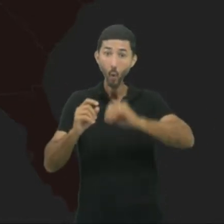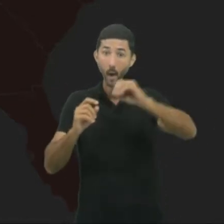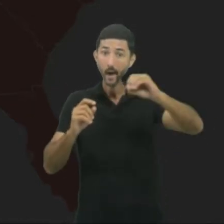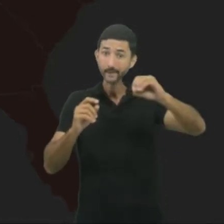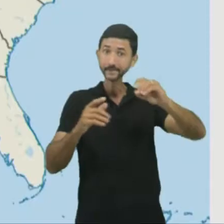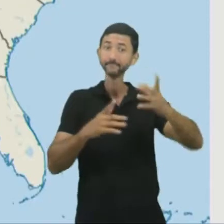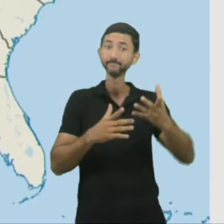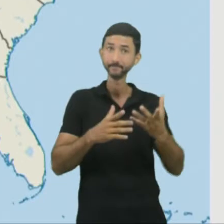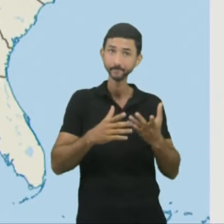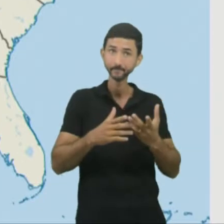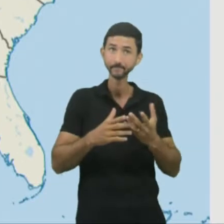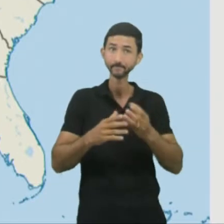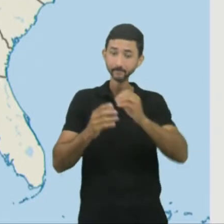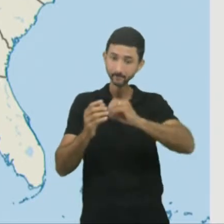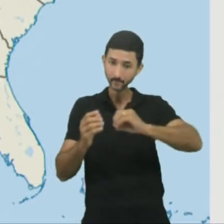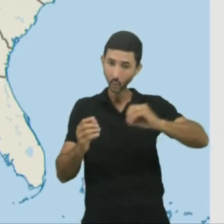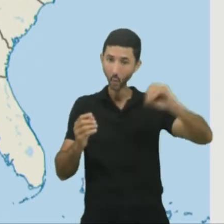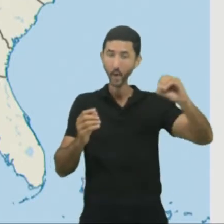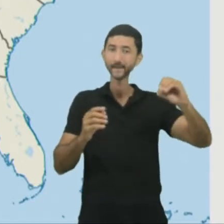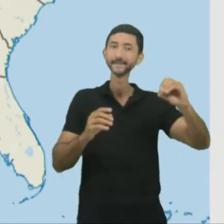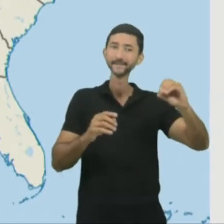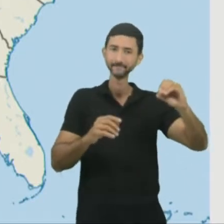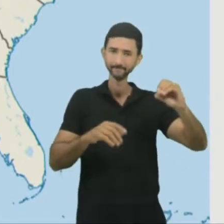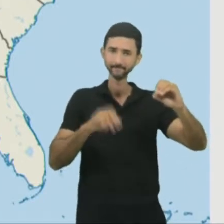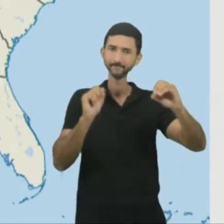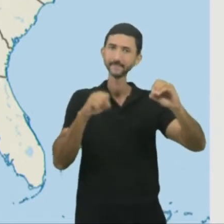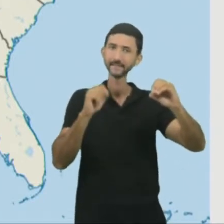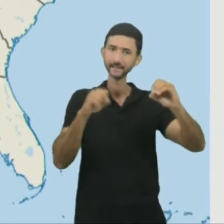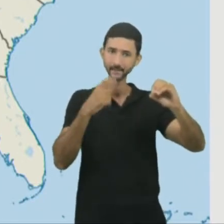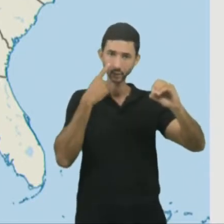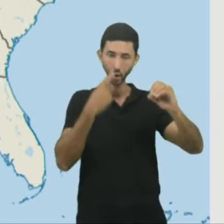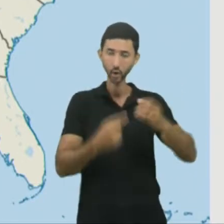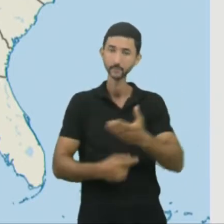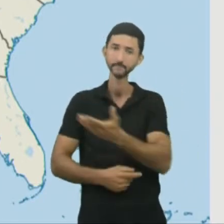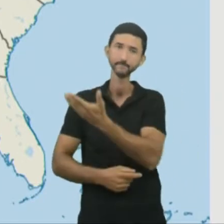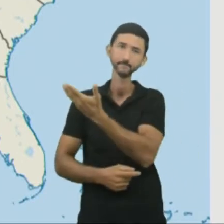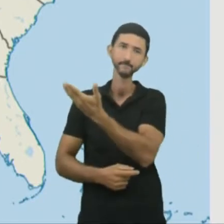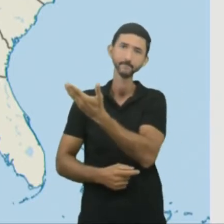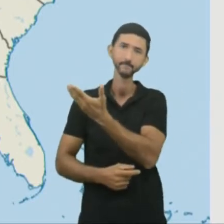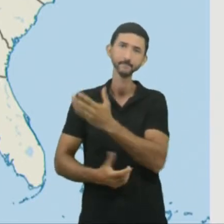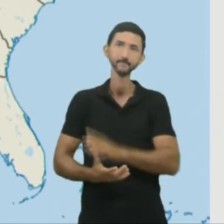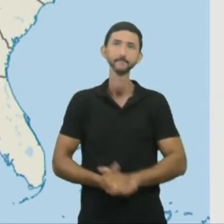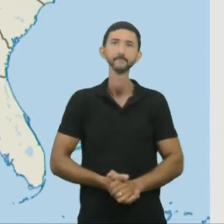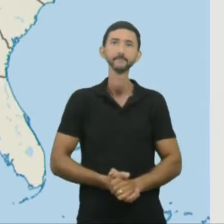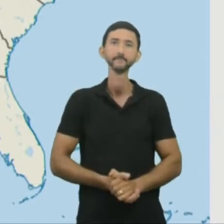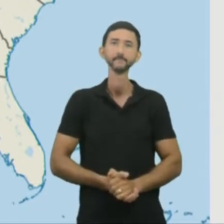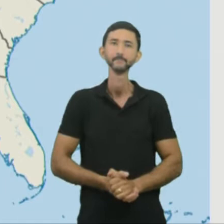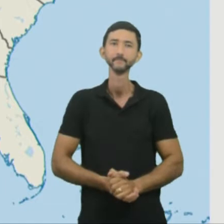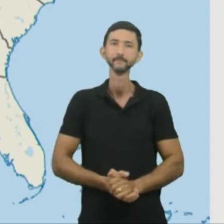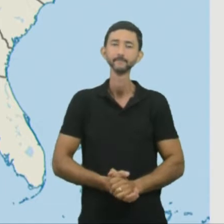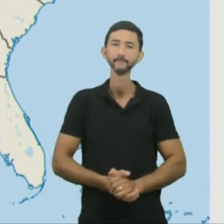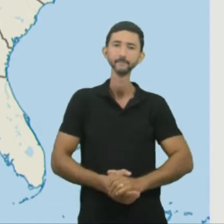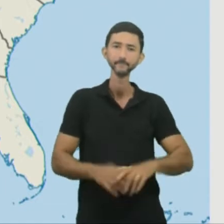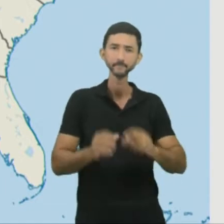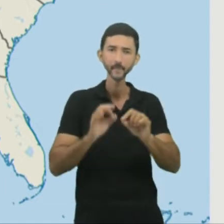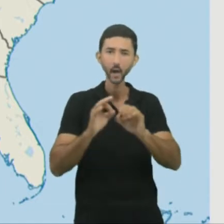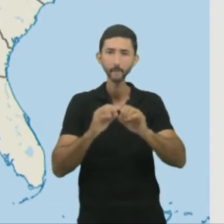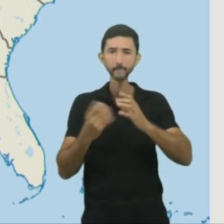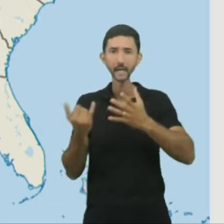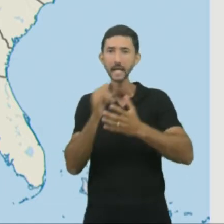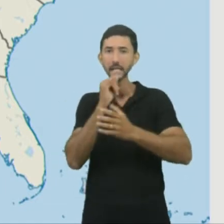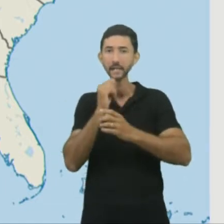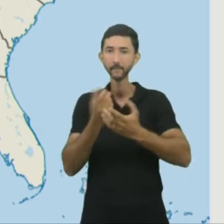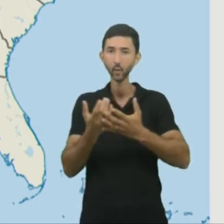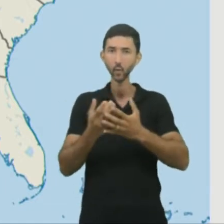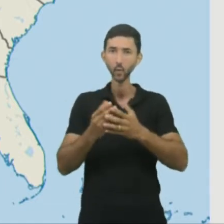oeste. Região oeste. Olhem aí no mapa, justamente aquela indústria que